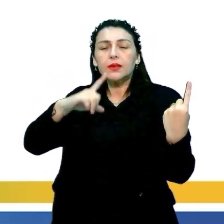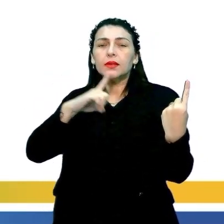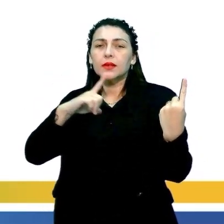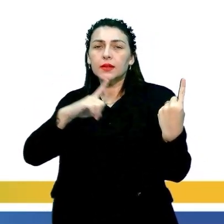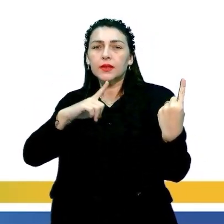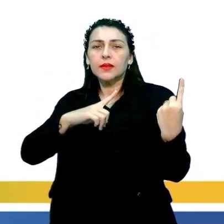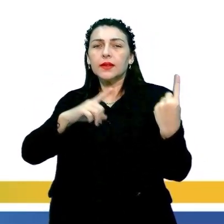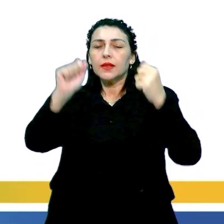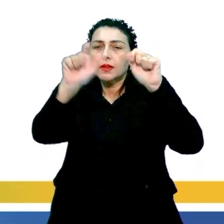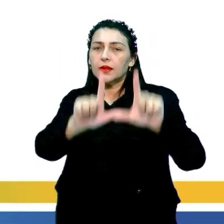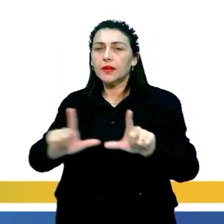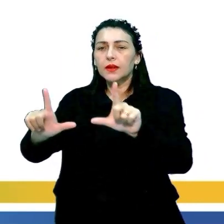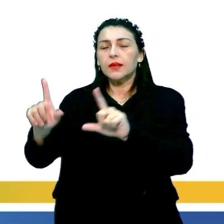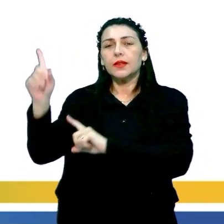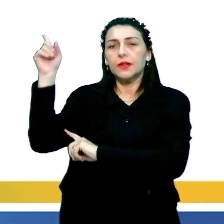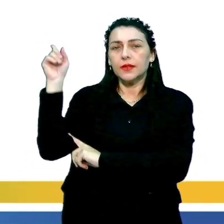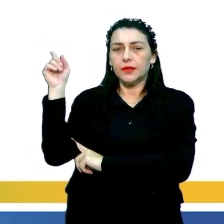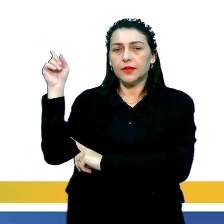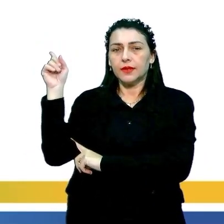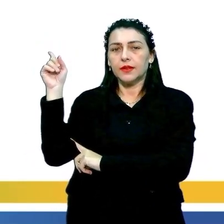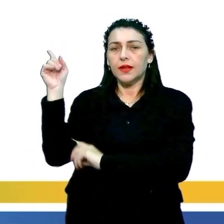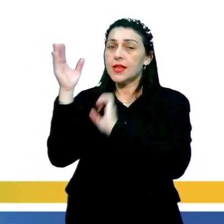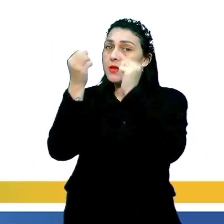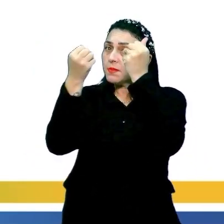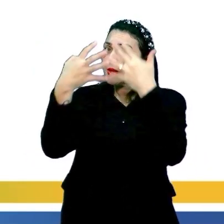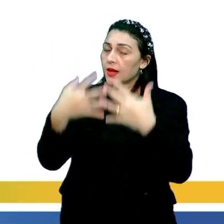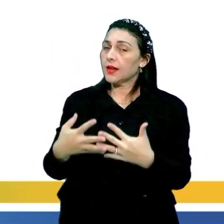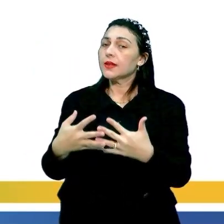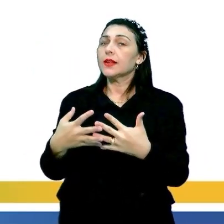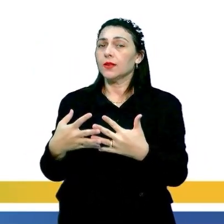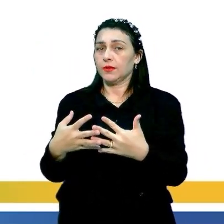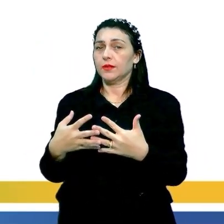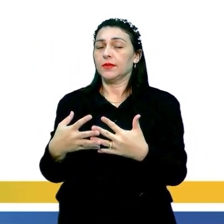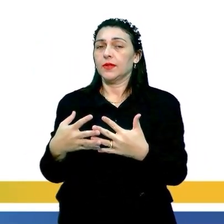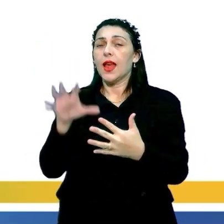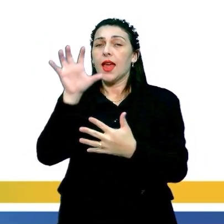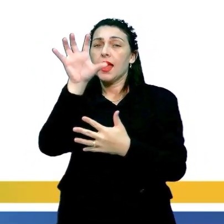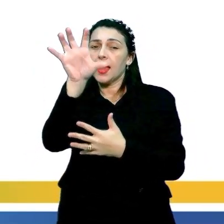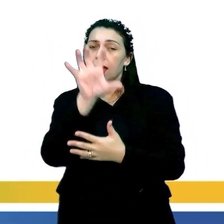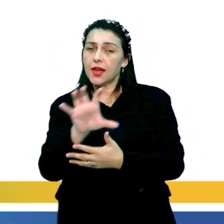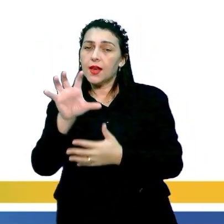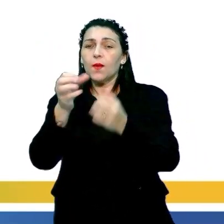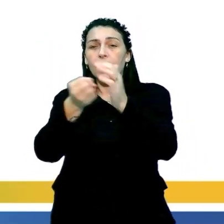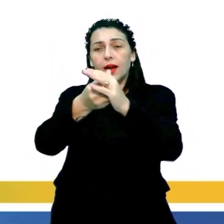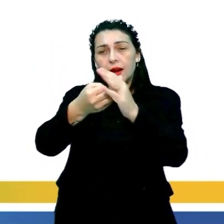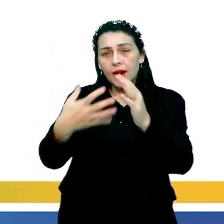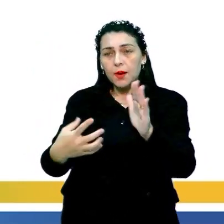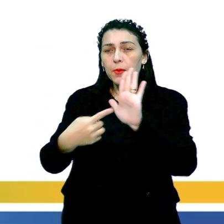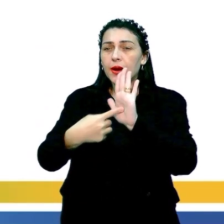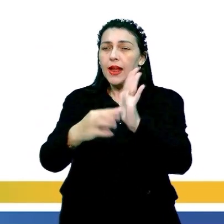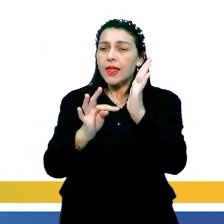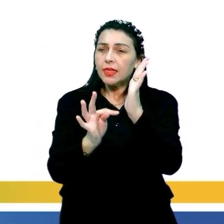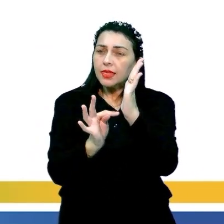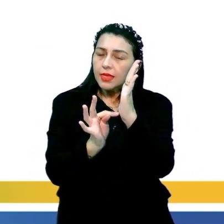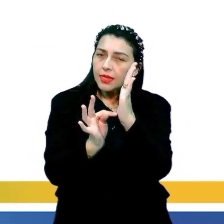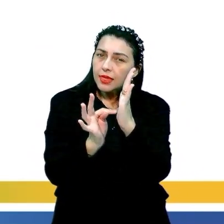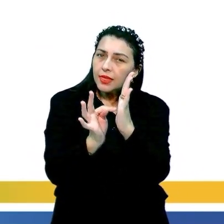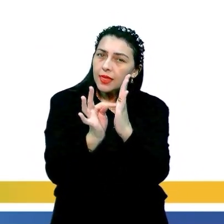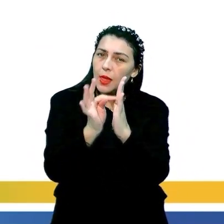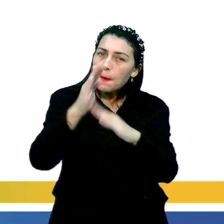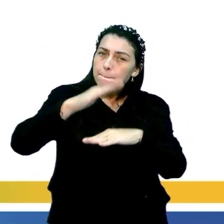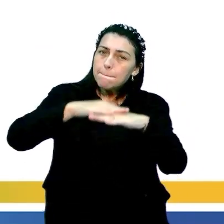nossa tela a definição de ilhas de calor. Região que se caracteriza por apresentar